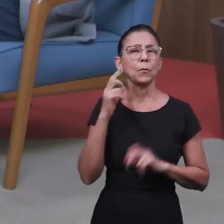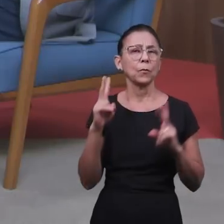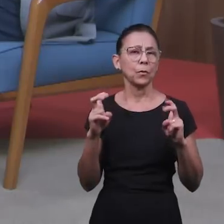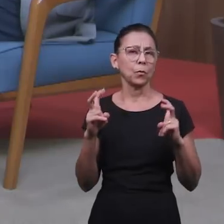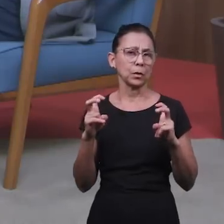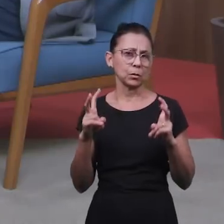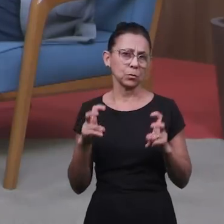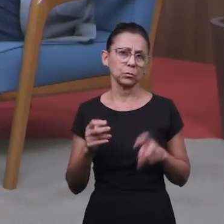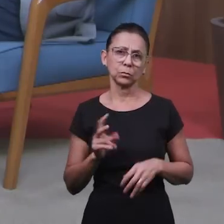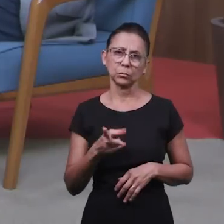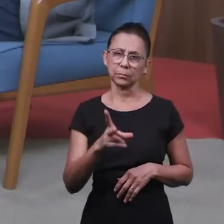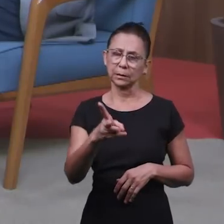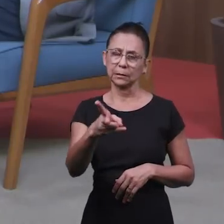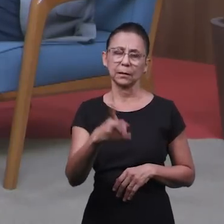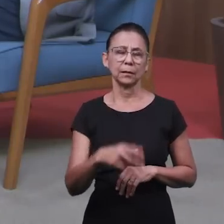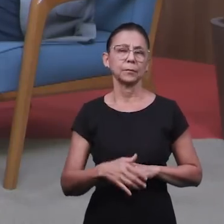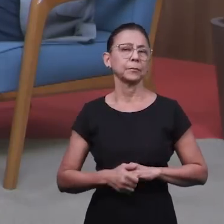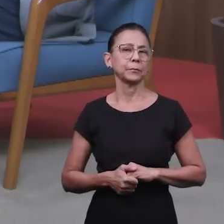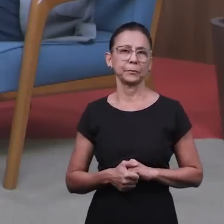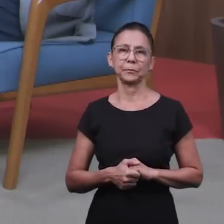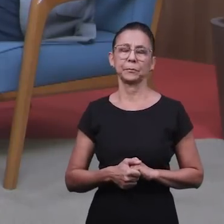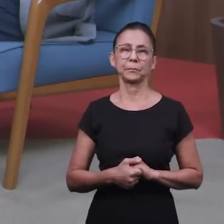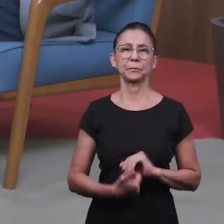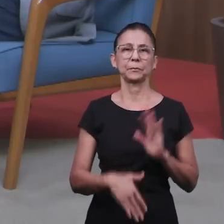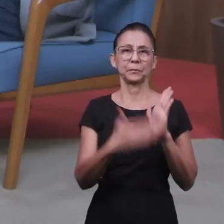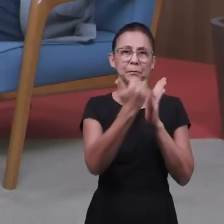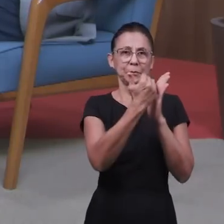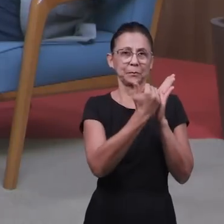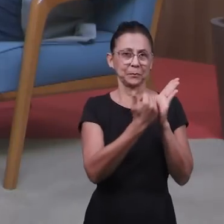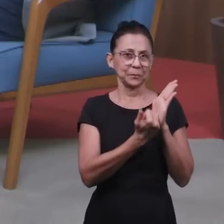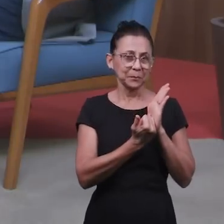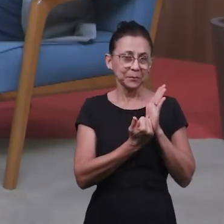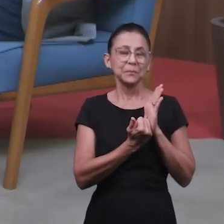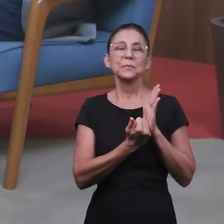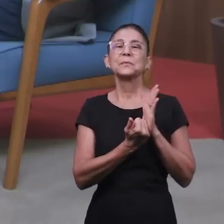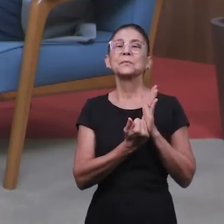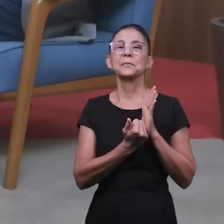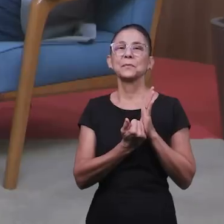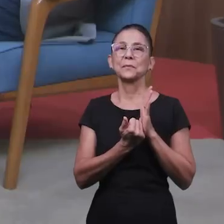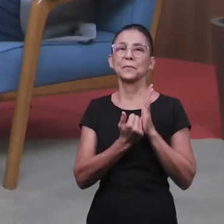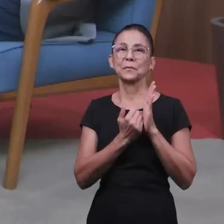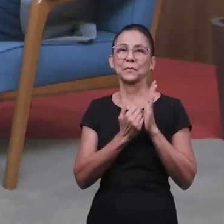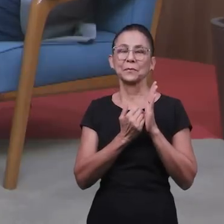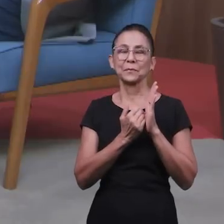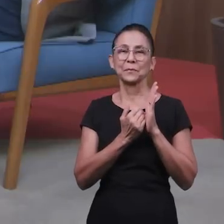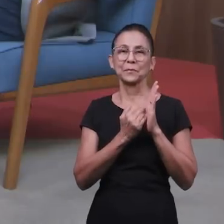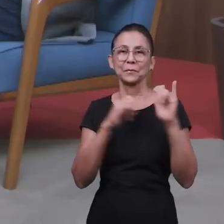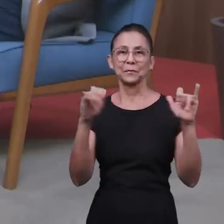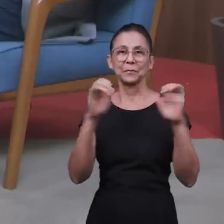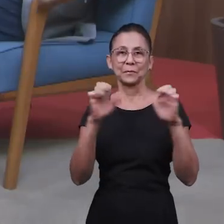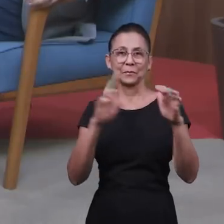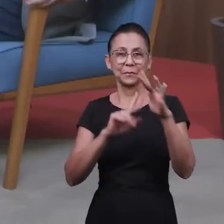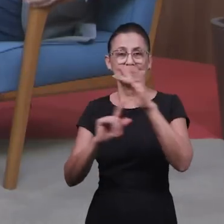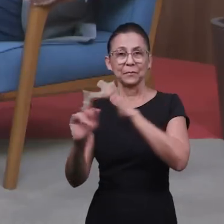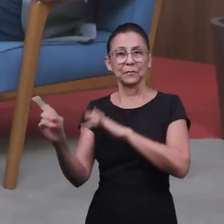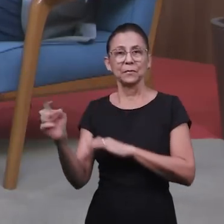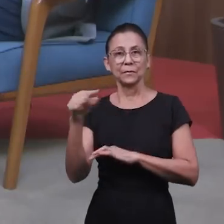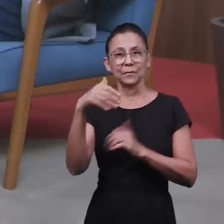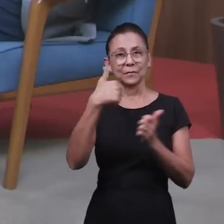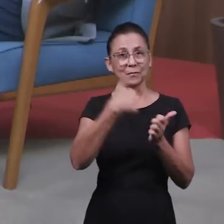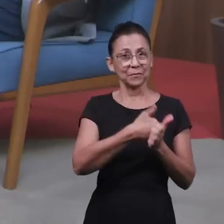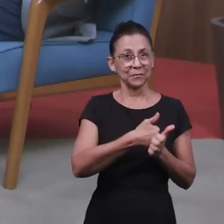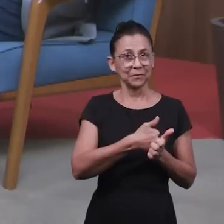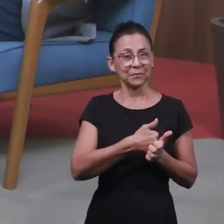estamos acostumados a fazer, inclusive nas edições deste quadro, do programa, e nesse quadro, e você também que está nos